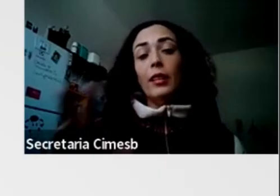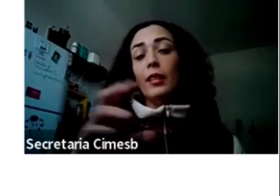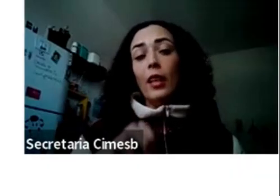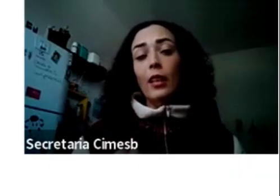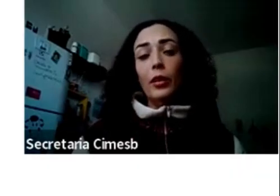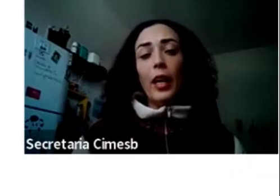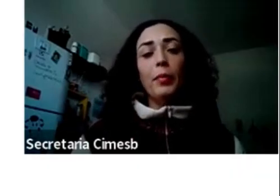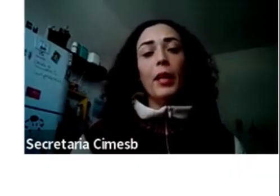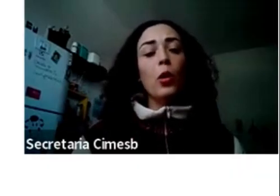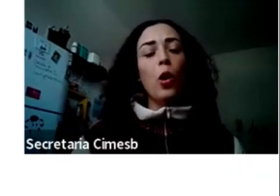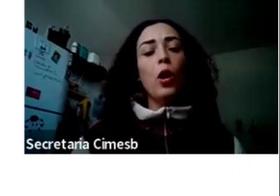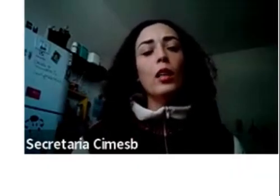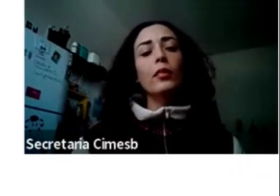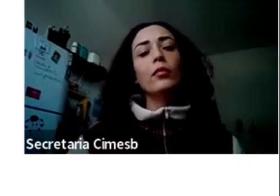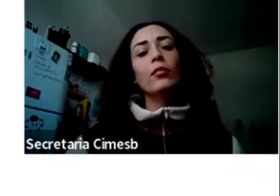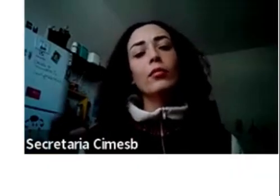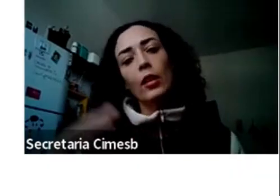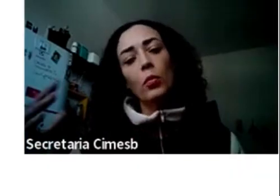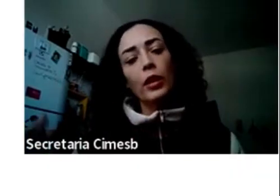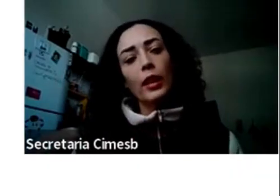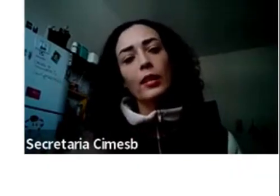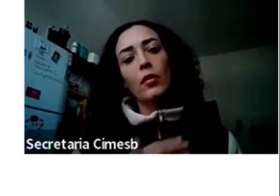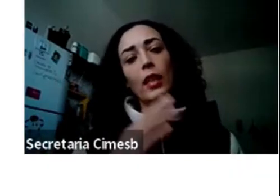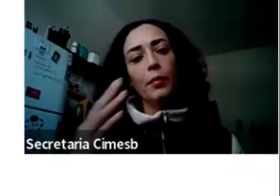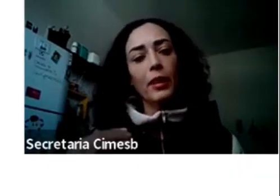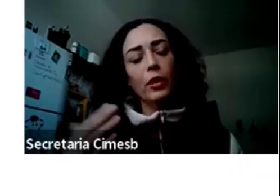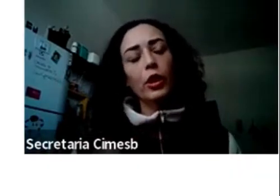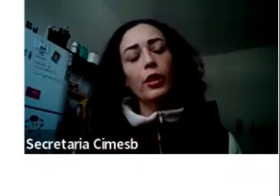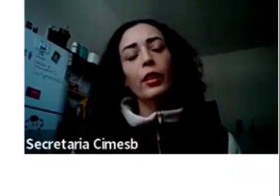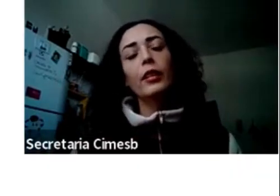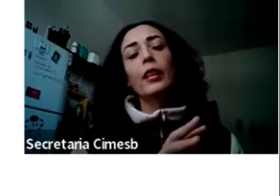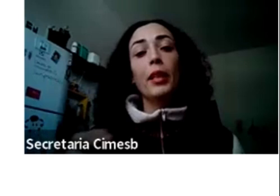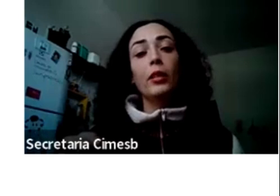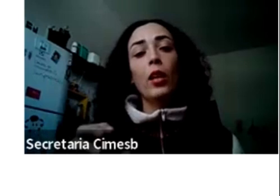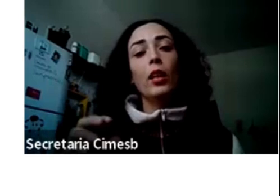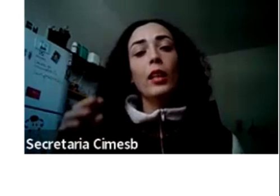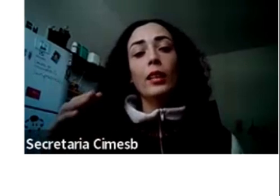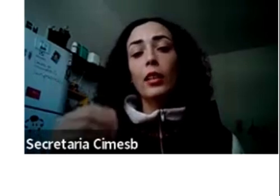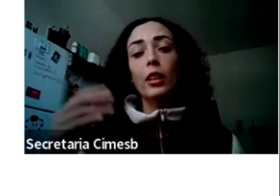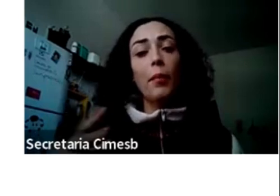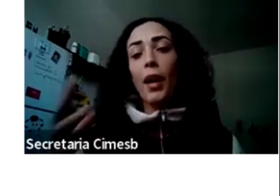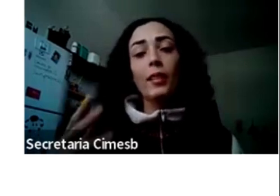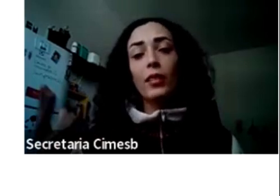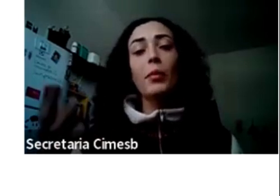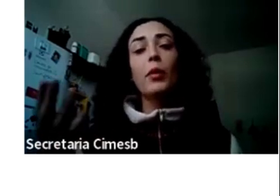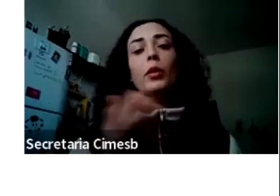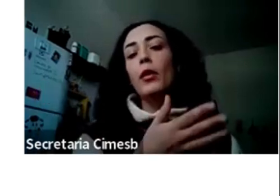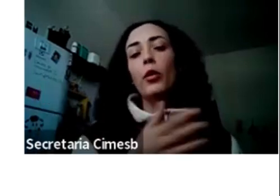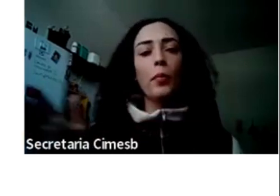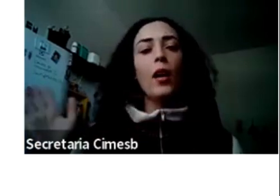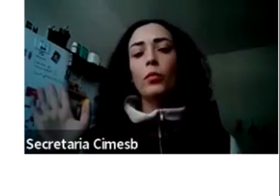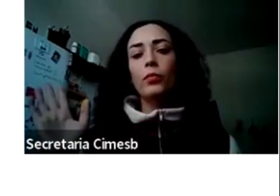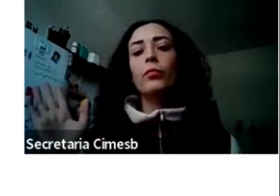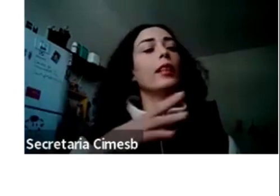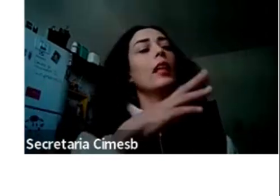e muitas vezes isso cai para a escola, essa comunicação ali mais ativa, cai para a escola, então eles já passam. Sabe quando